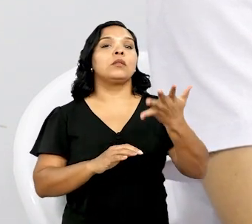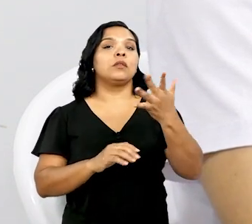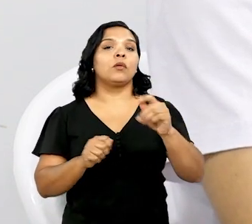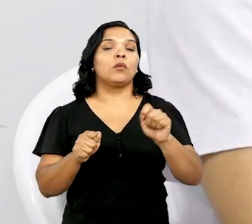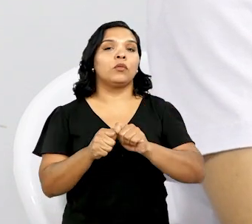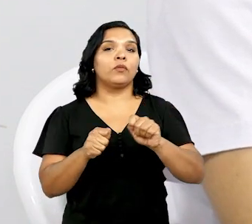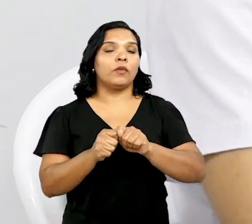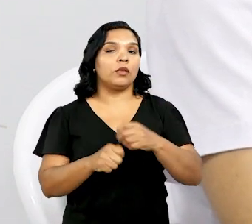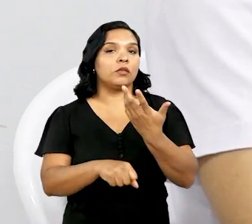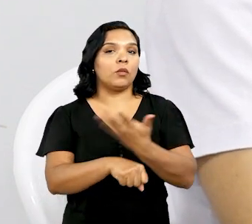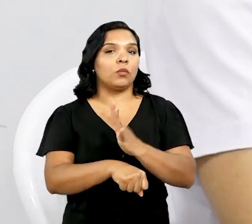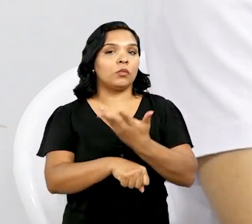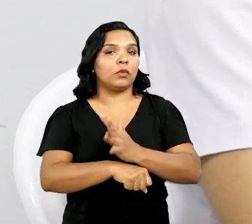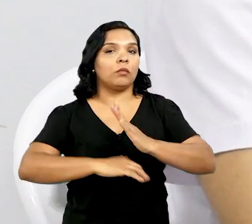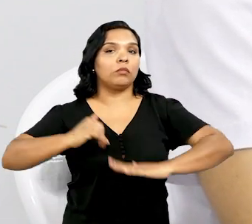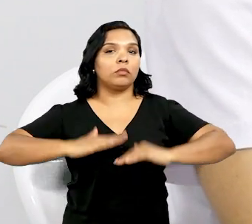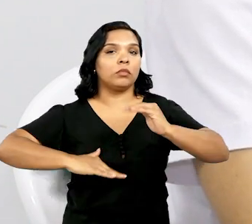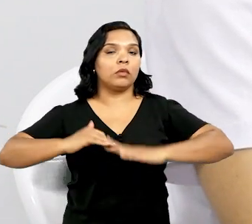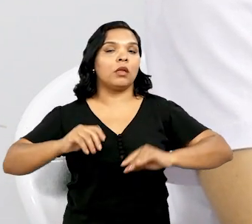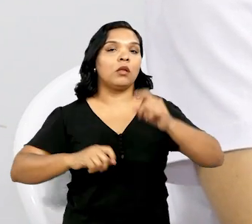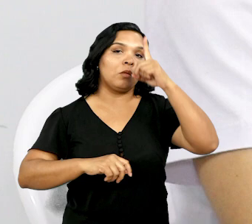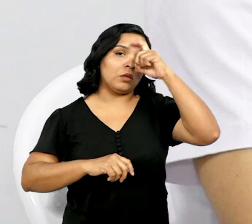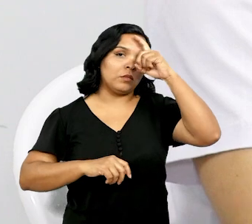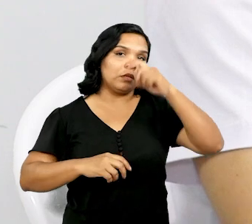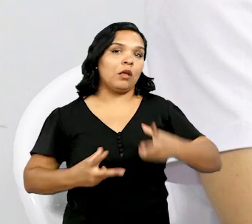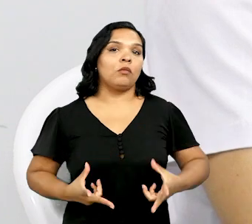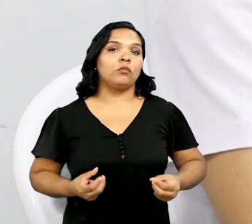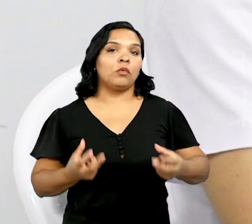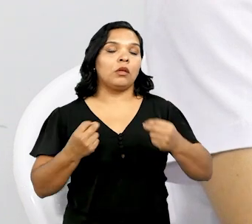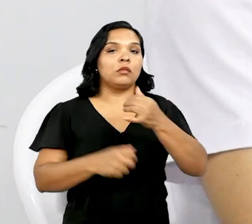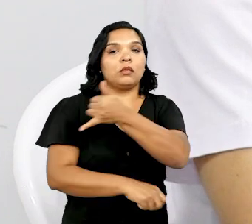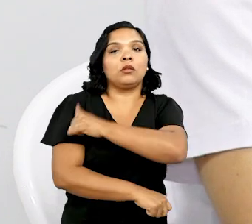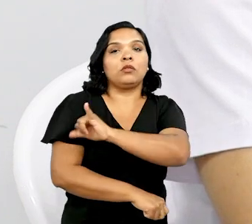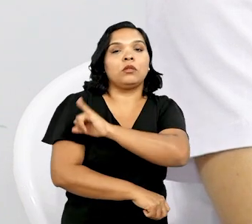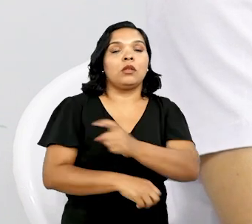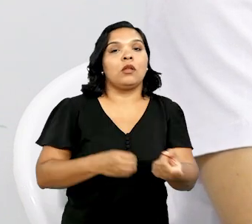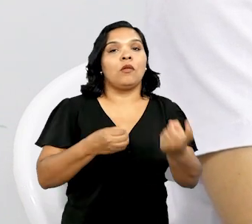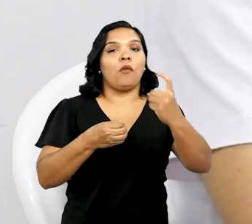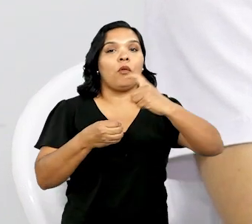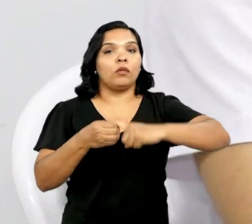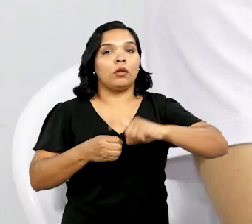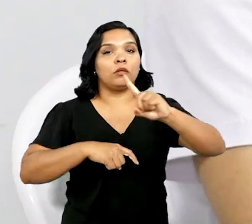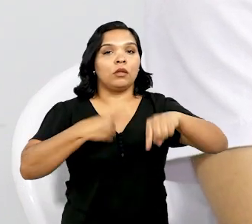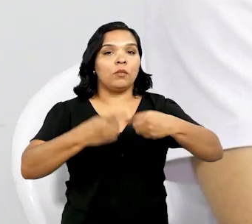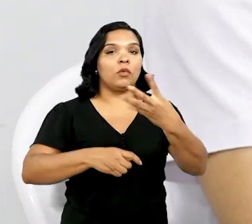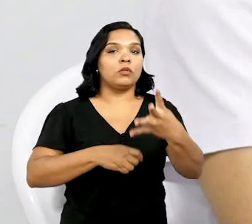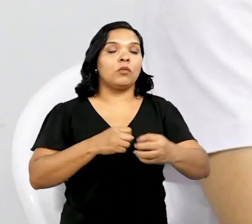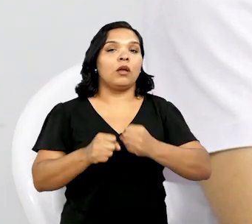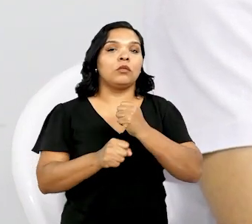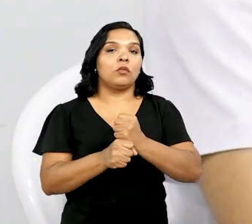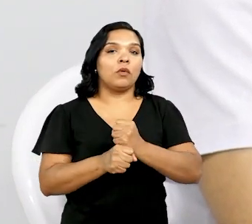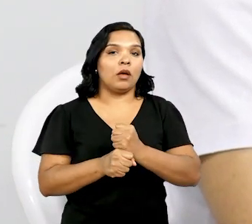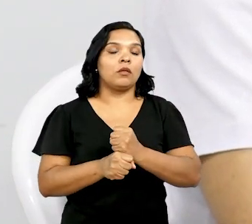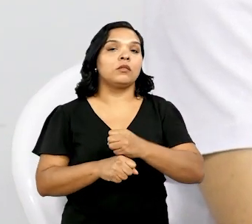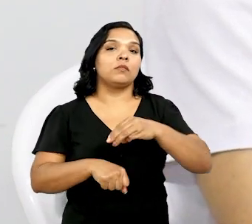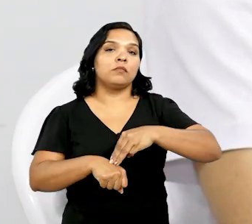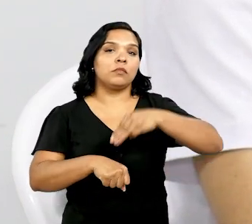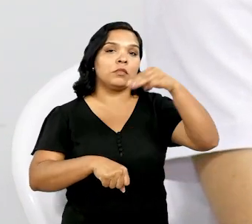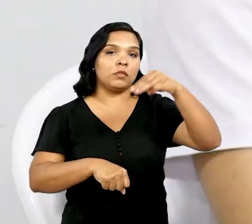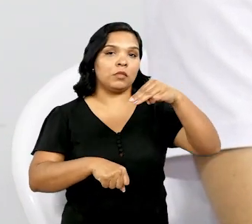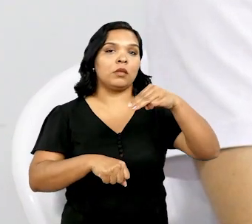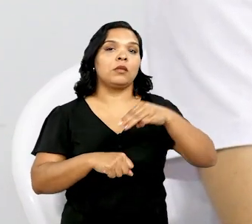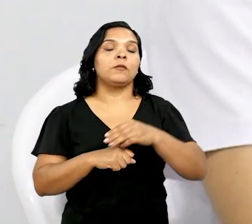nós fizemos o treinamento no Instituto Nacional do Câncer, no Rio de Janeiro, e voltamos para aqui após 4 anos de residência e